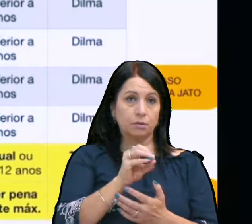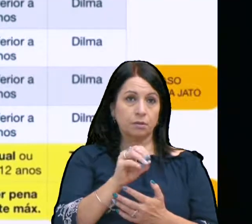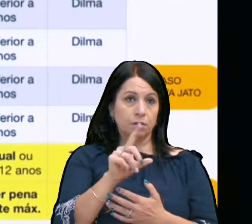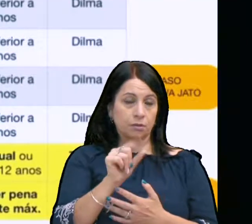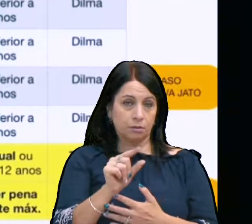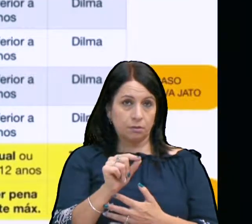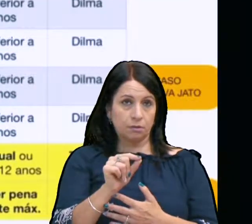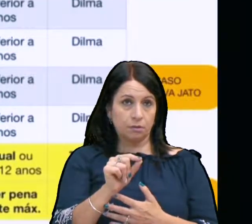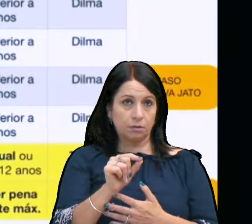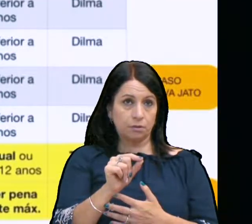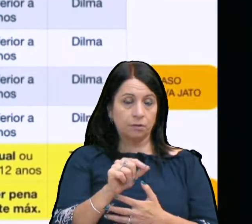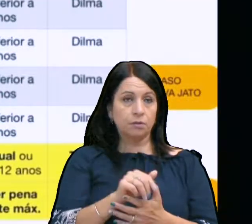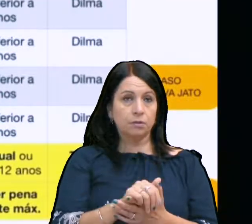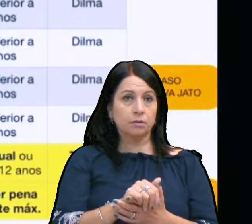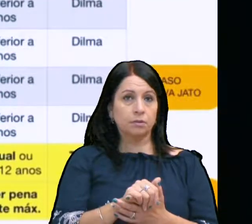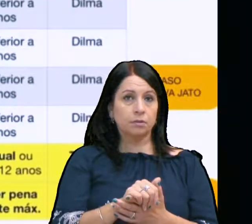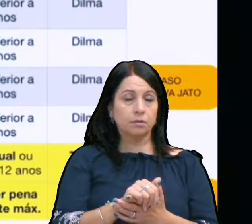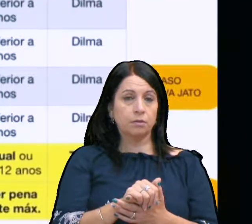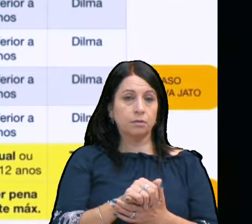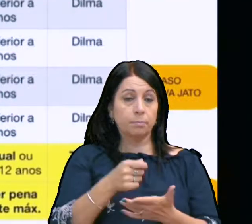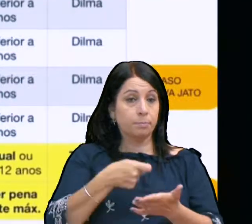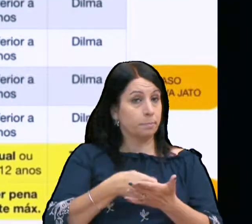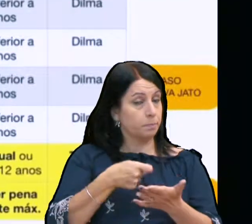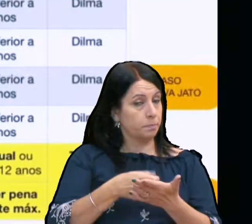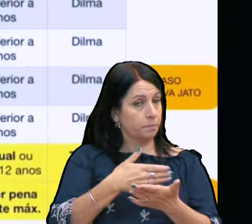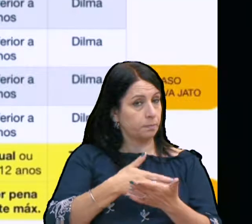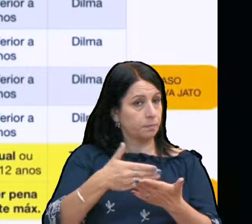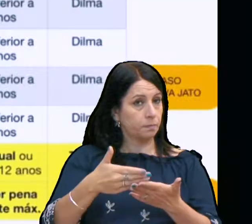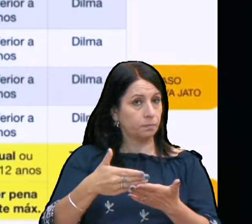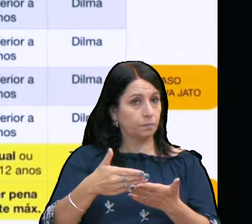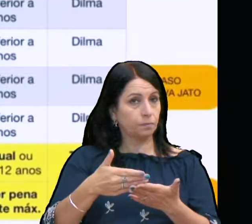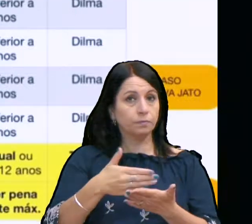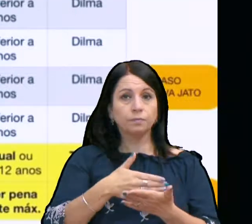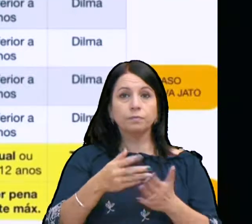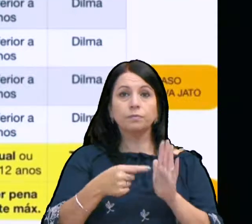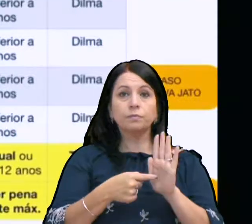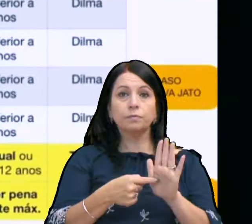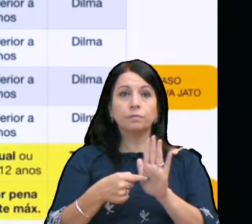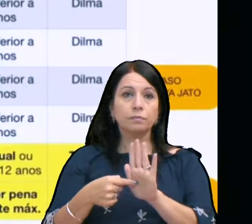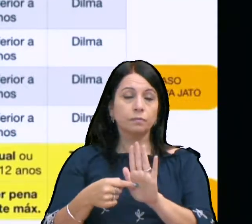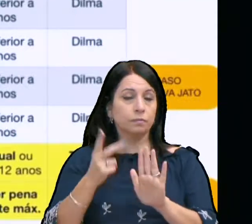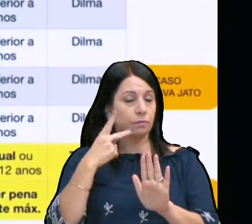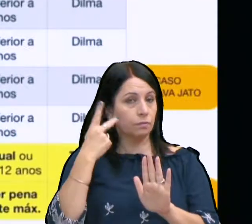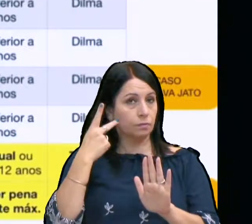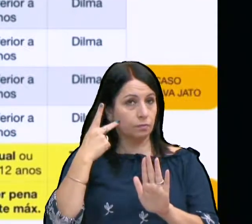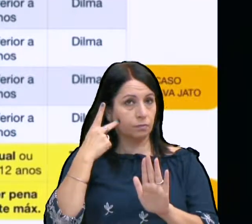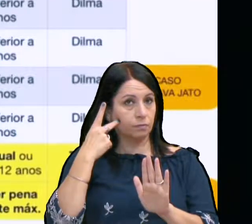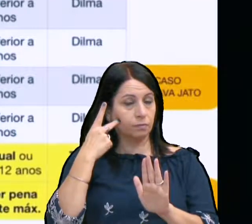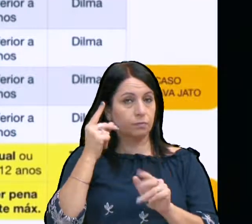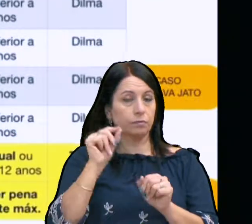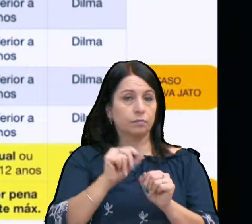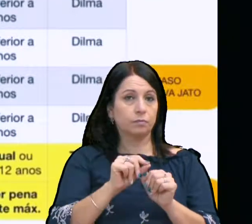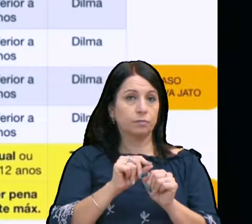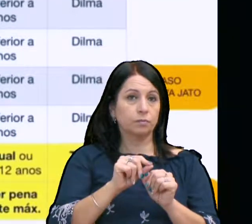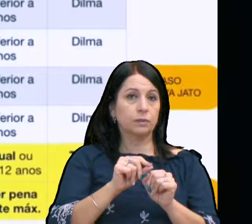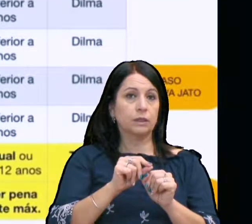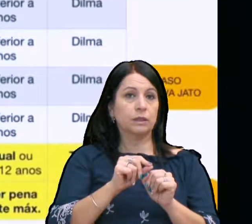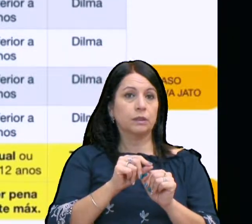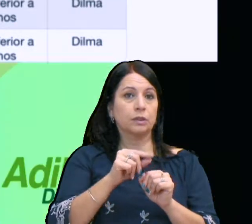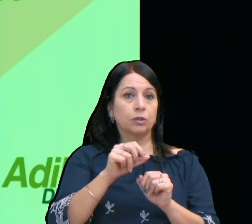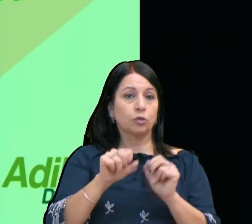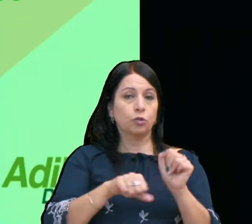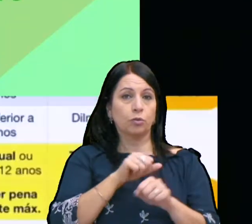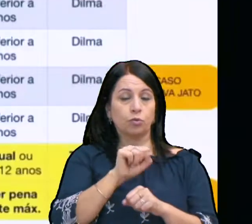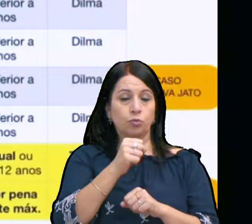2010 a pressão começou, porque já começaram a aparecer os políticos condenados, daí sobe de 8